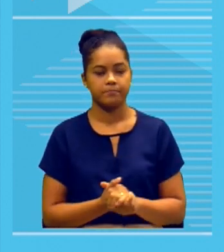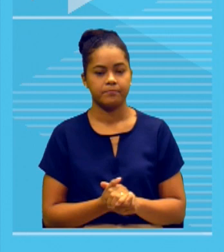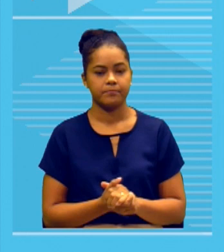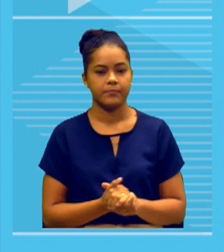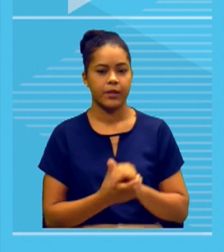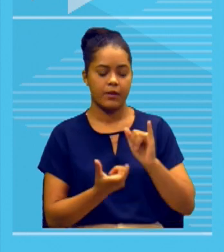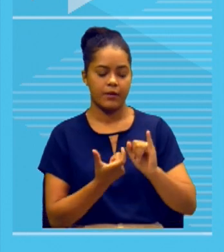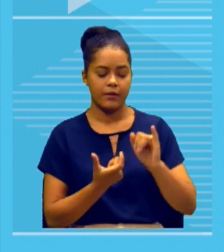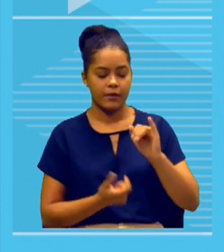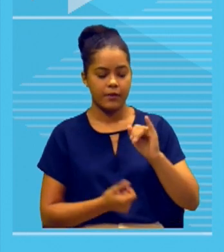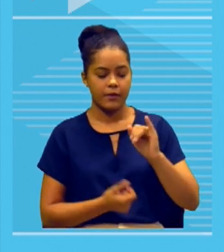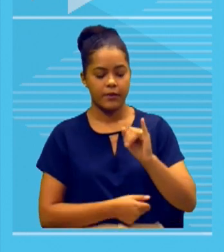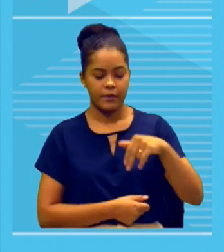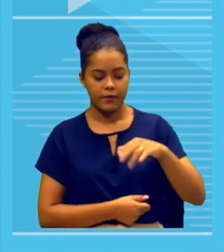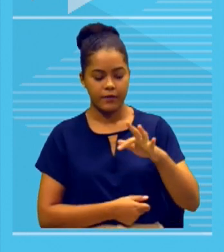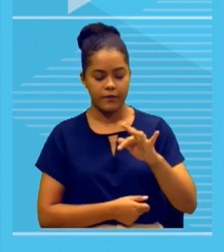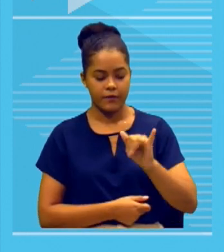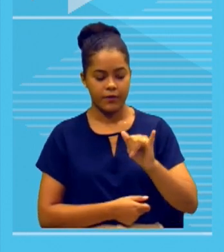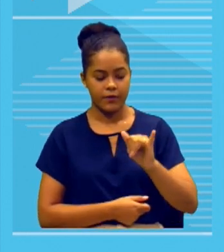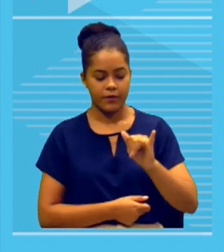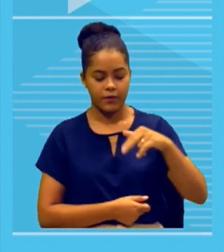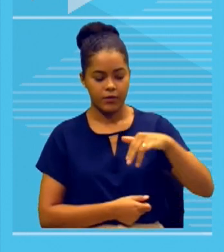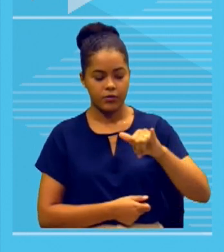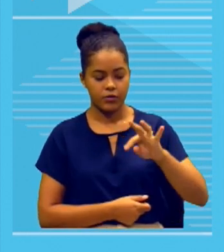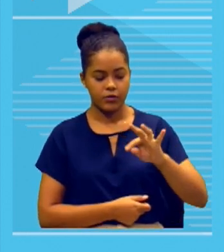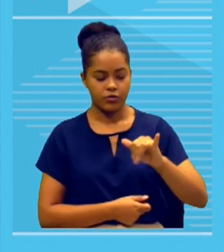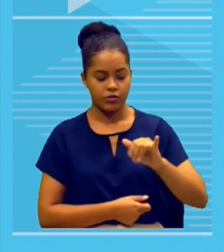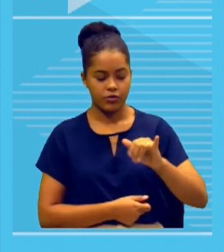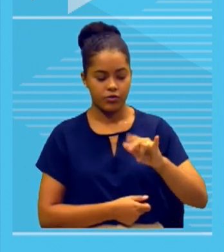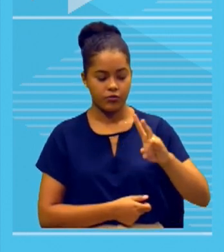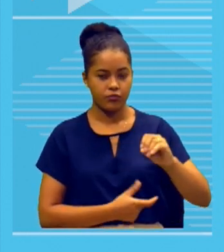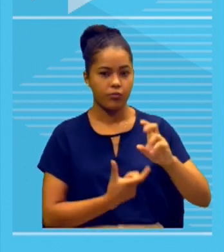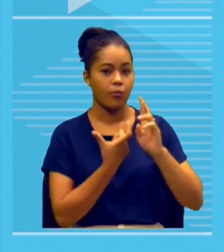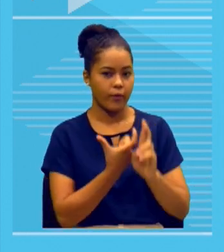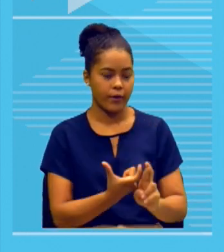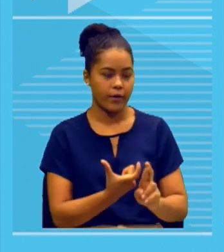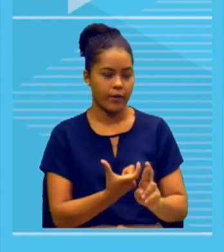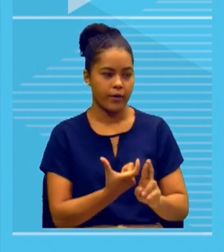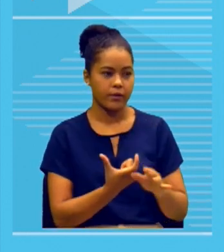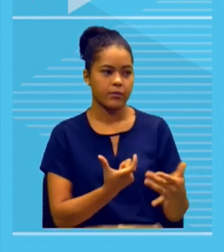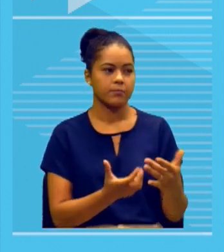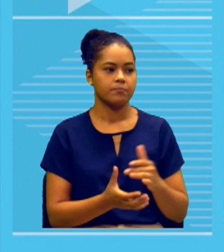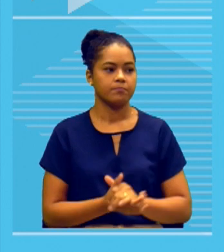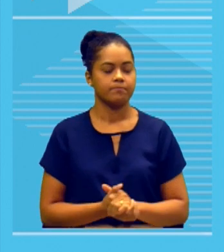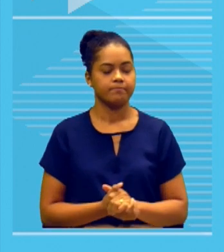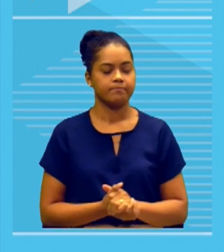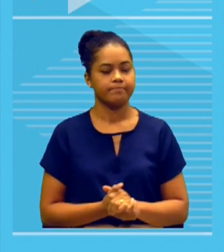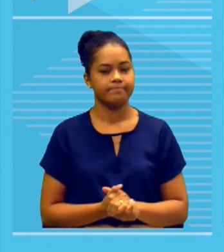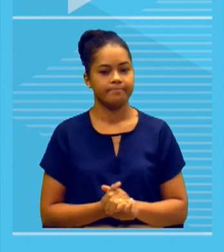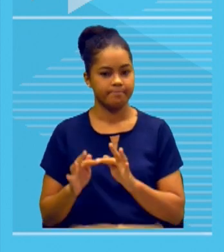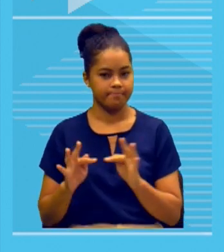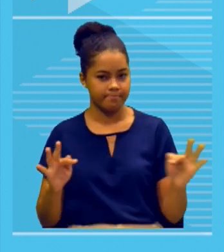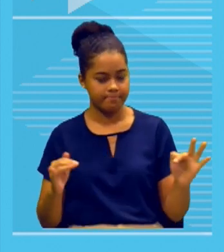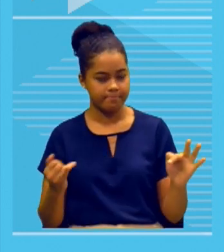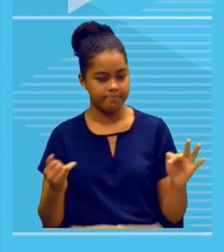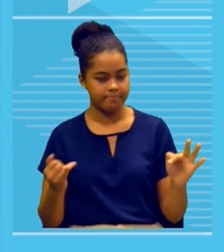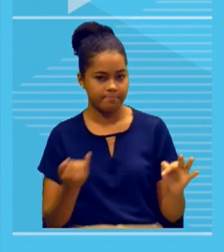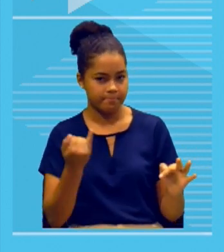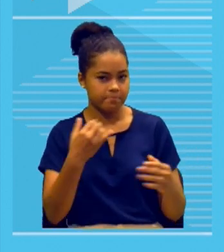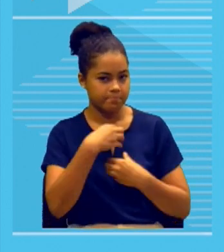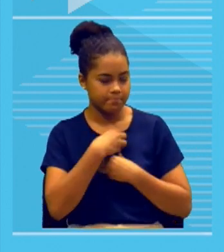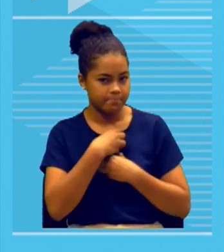né turma então é importante sentir-se bem agora veja bem um detalhe aqui